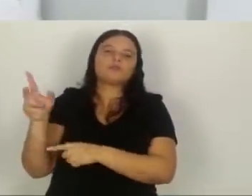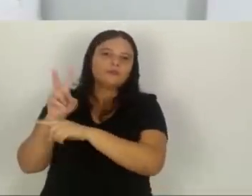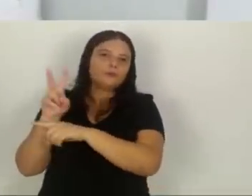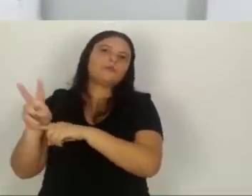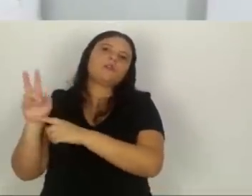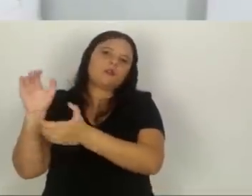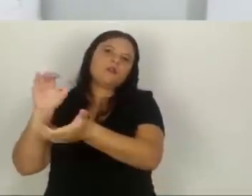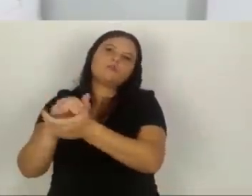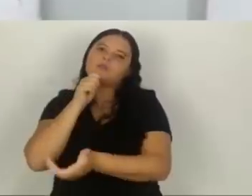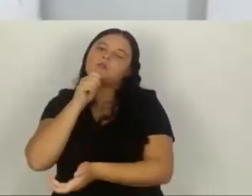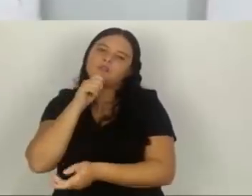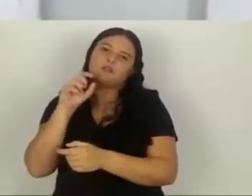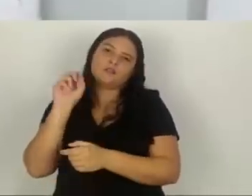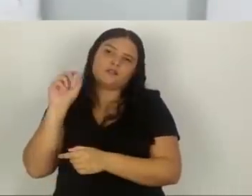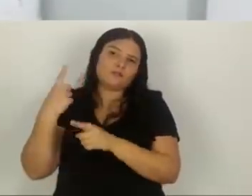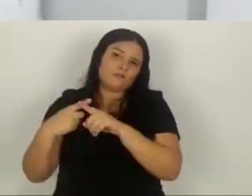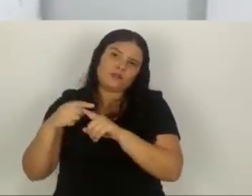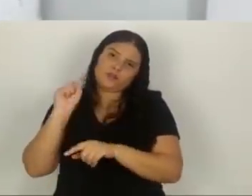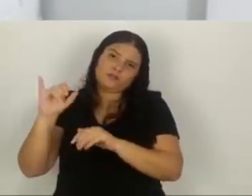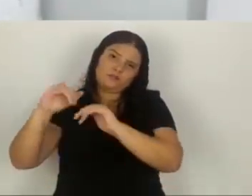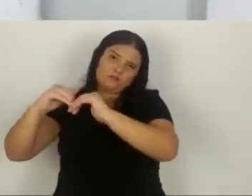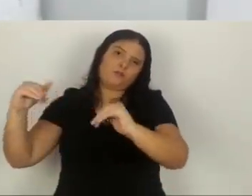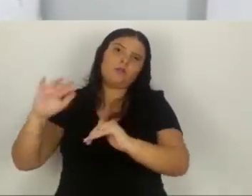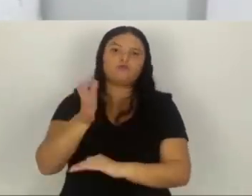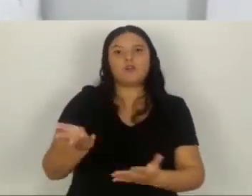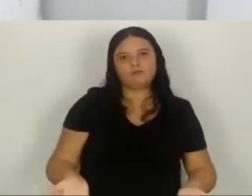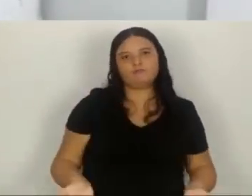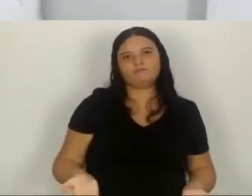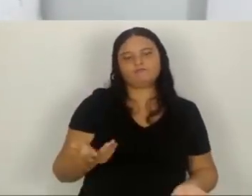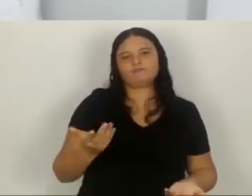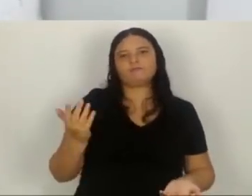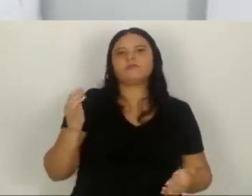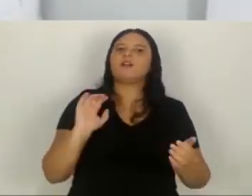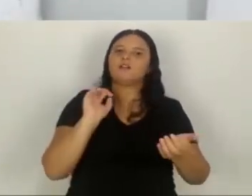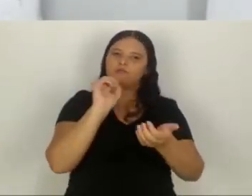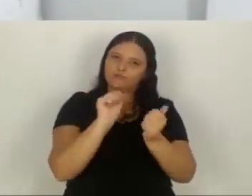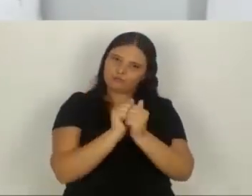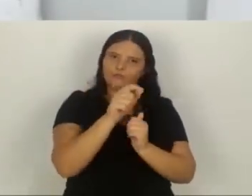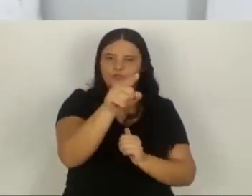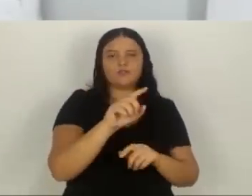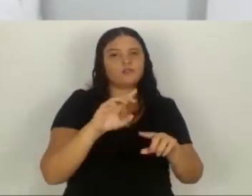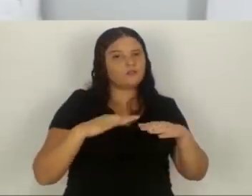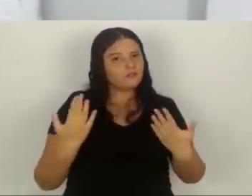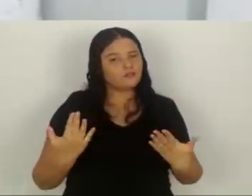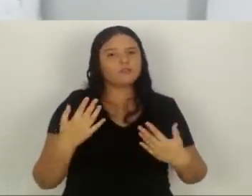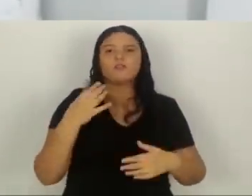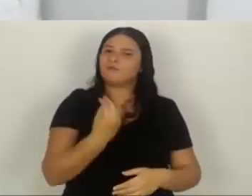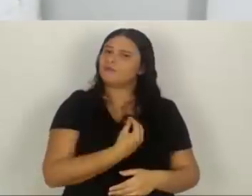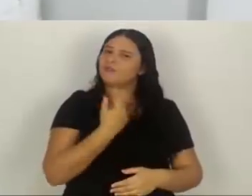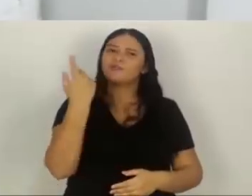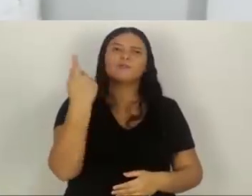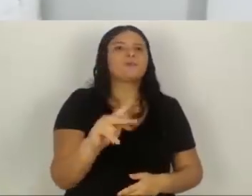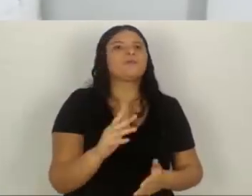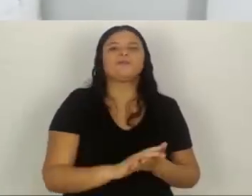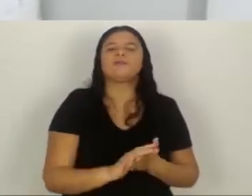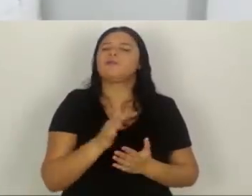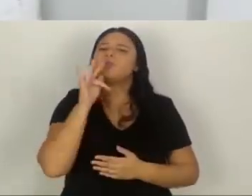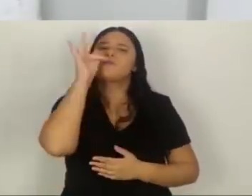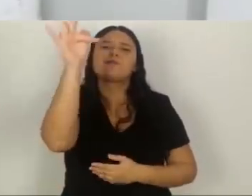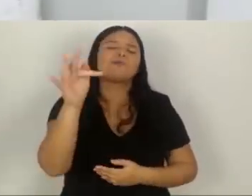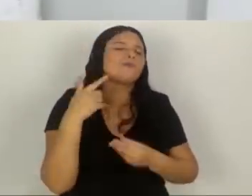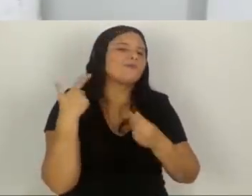esse casamento, senão ele já teria separado para ficar com você, né? Então, vá levar a sua vida. Não tem como ter